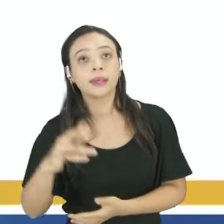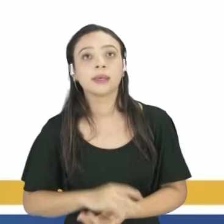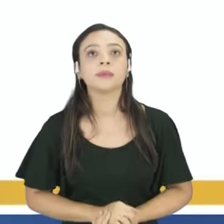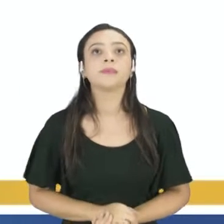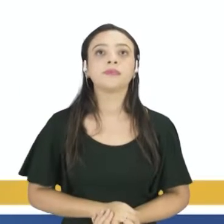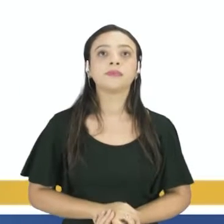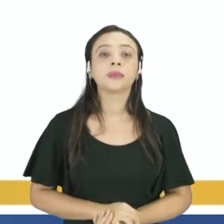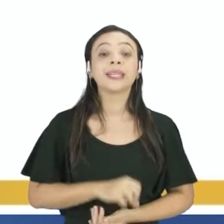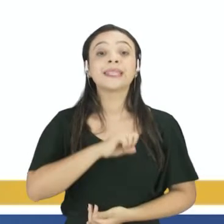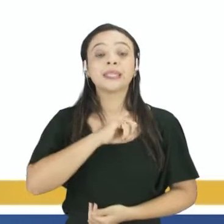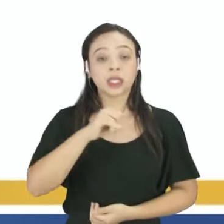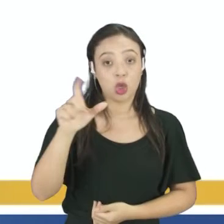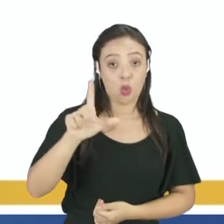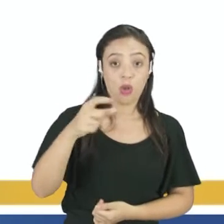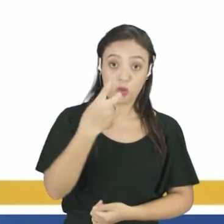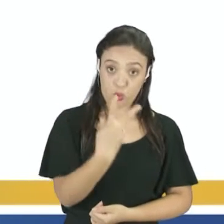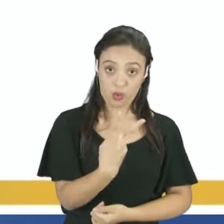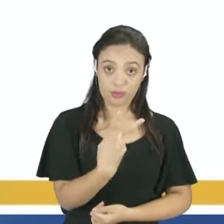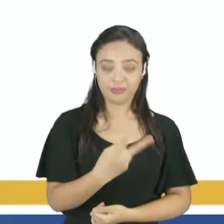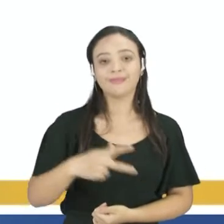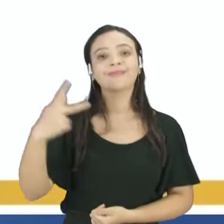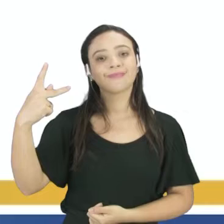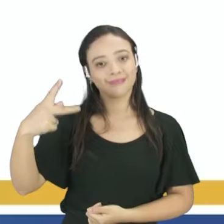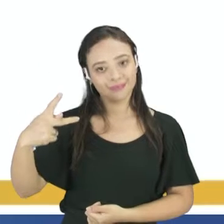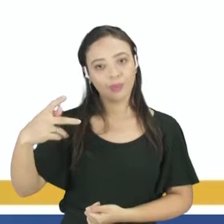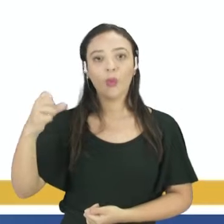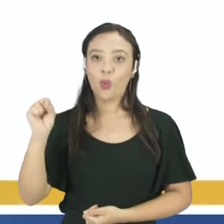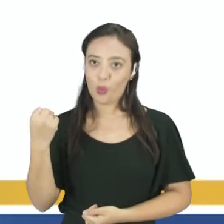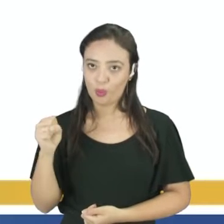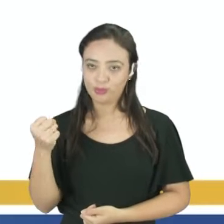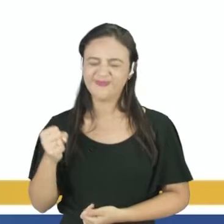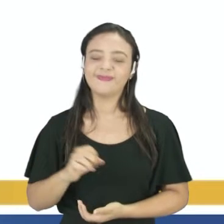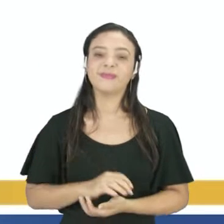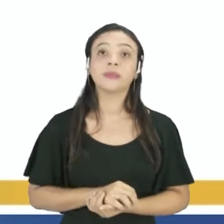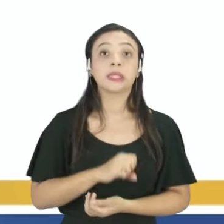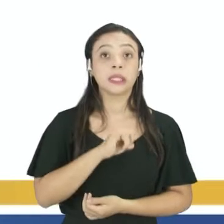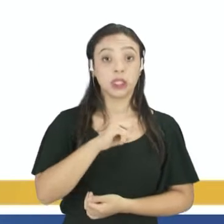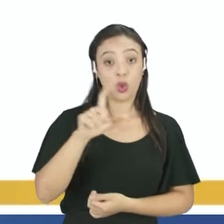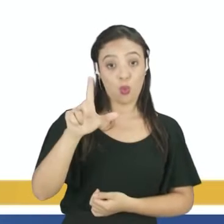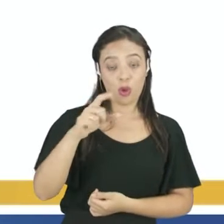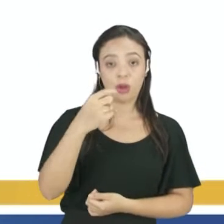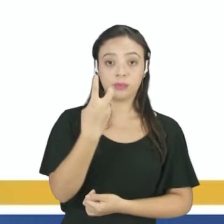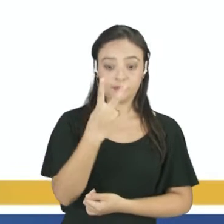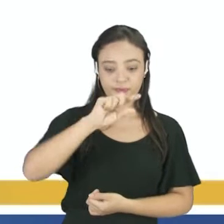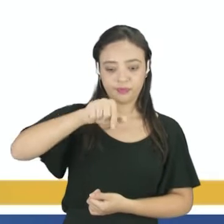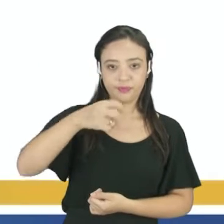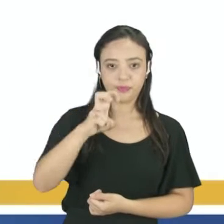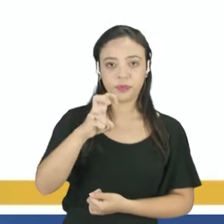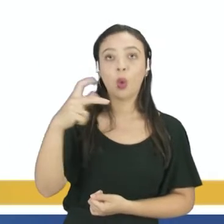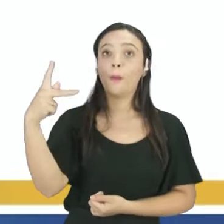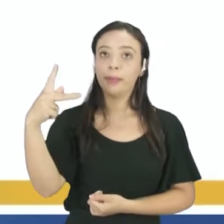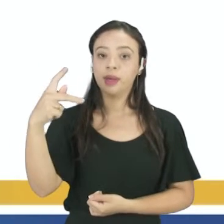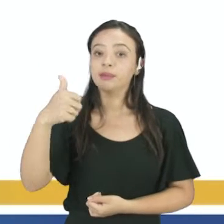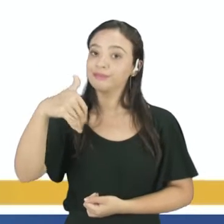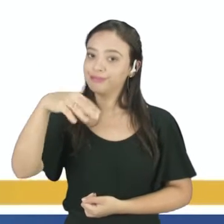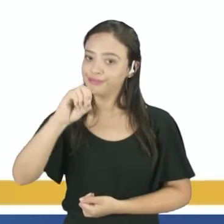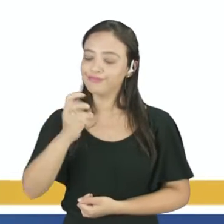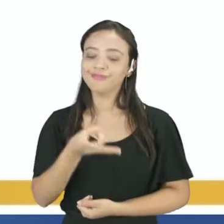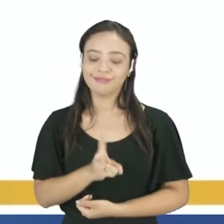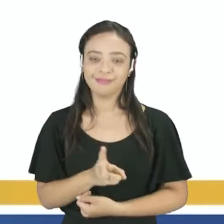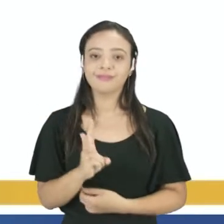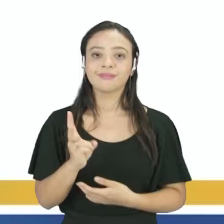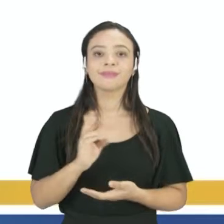mede 4. Se o lado mede 2, o perímetro mede 8. Se o lado mede 2,5, o perímetro mede 10 e assim por